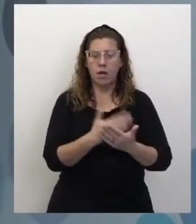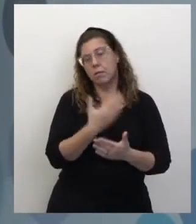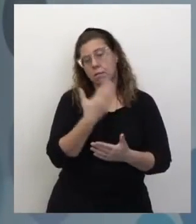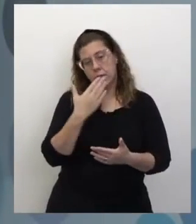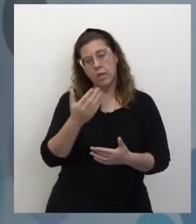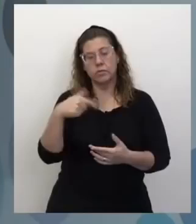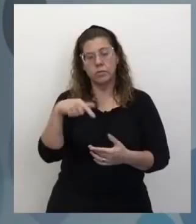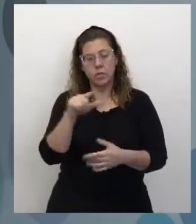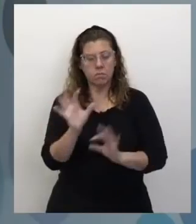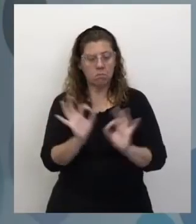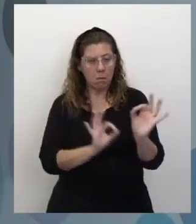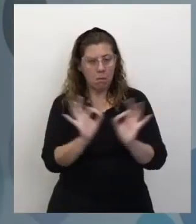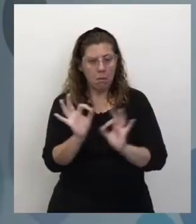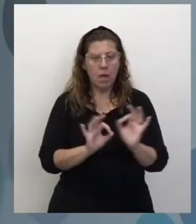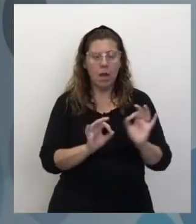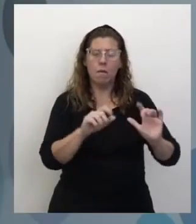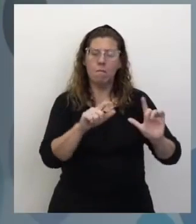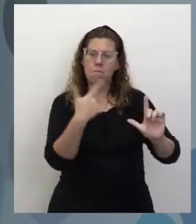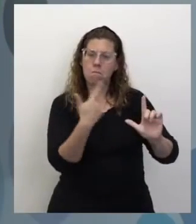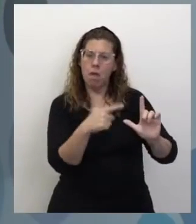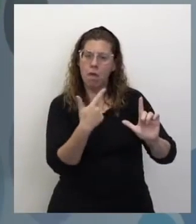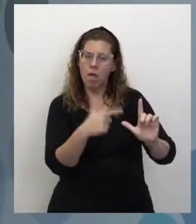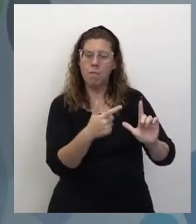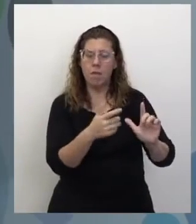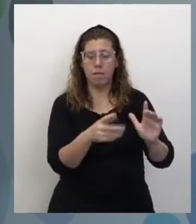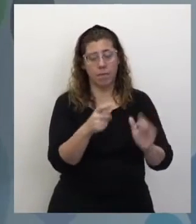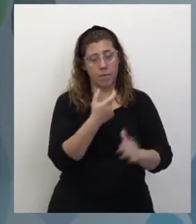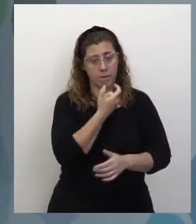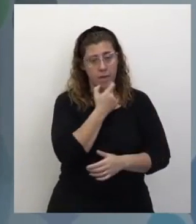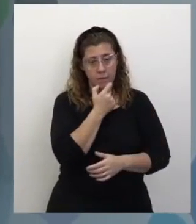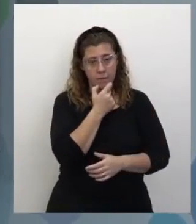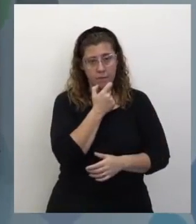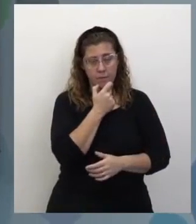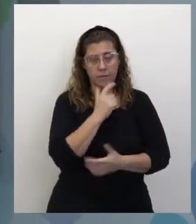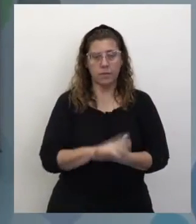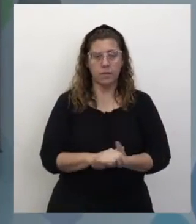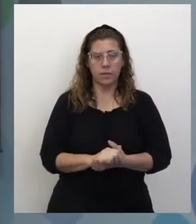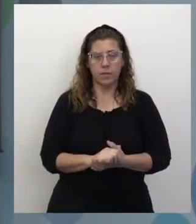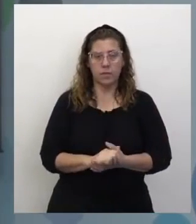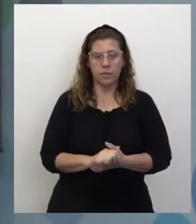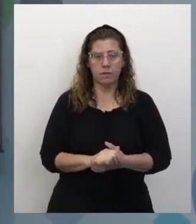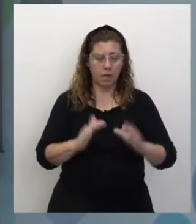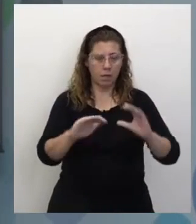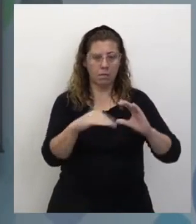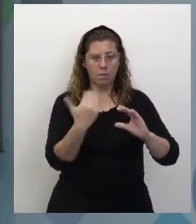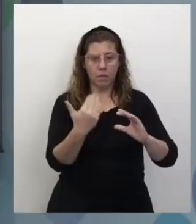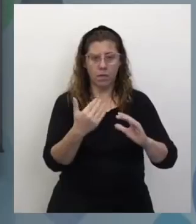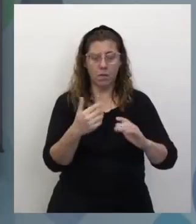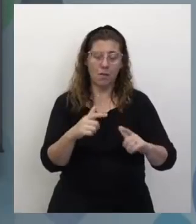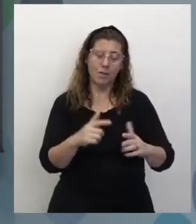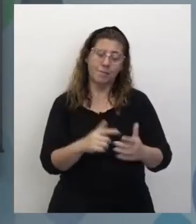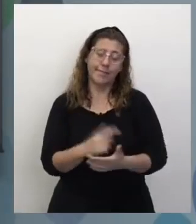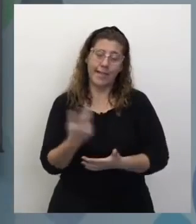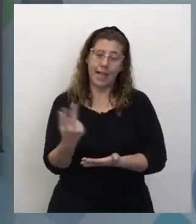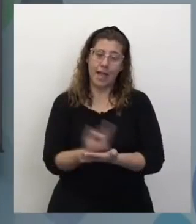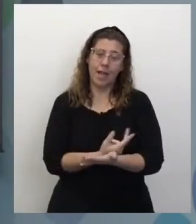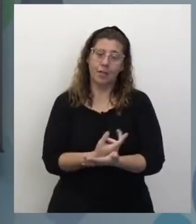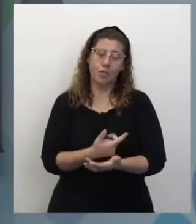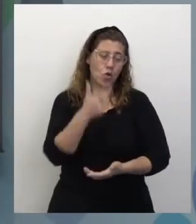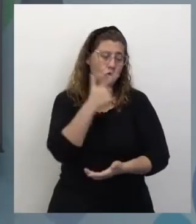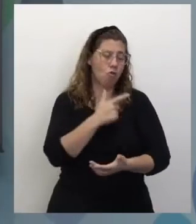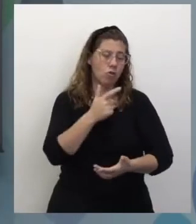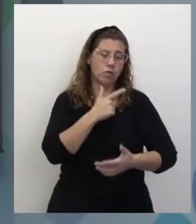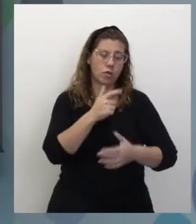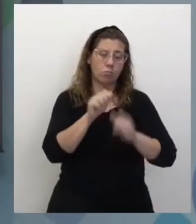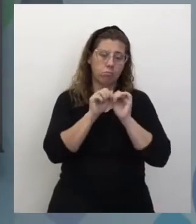vocês façam o meme em inglês. E aí o que acontece? O pessoal manda o meme pra gente, mas o meme tá errado. Aí não dá pra gente publicar. Por quê?